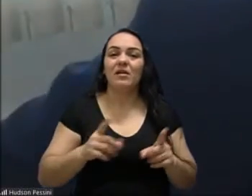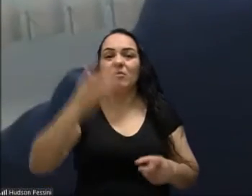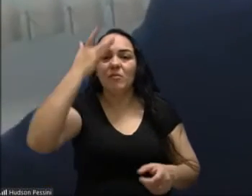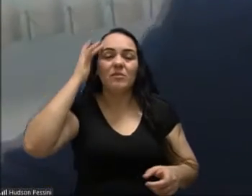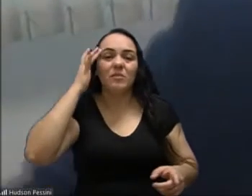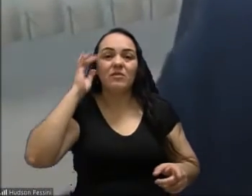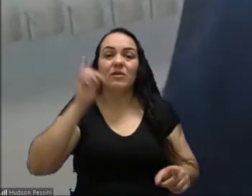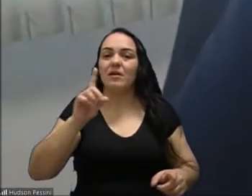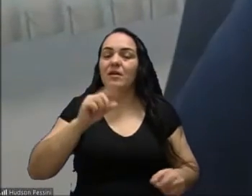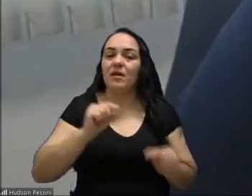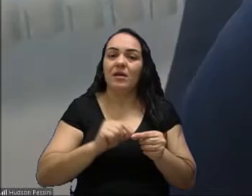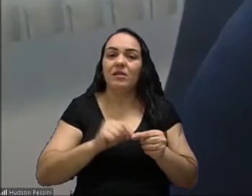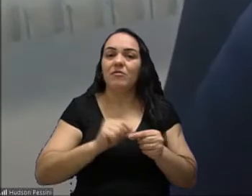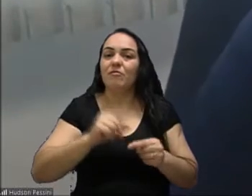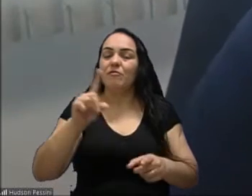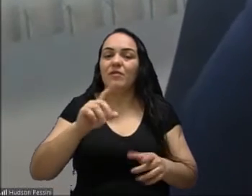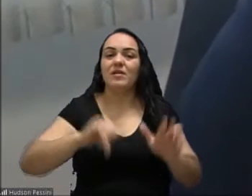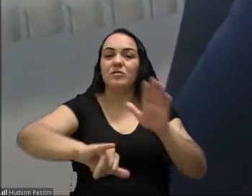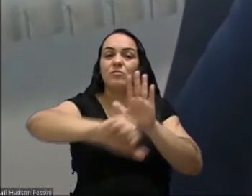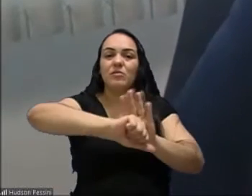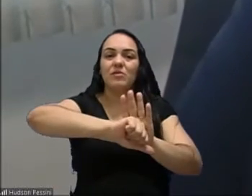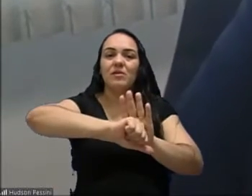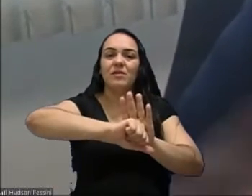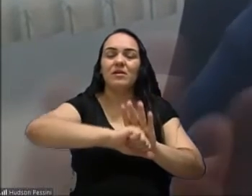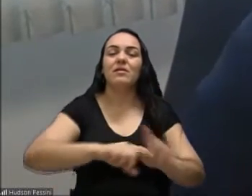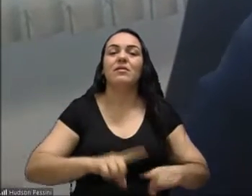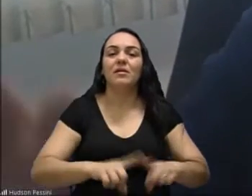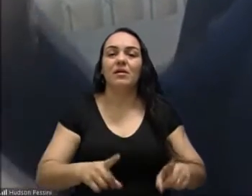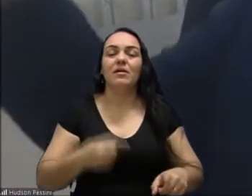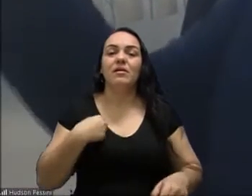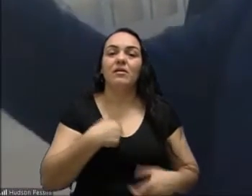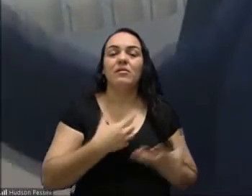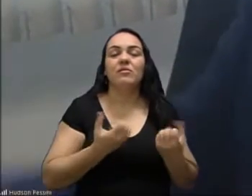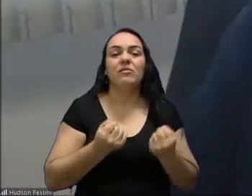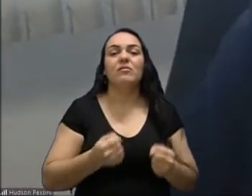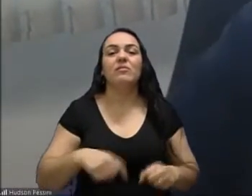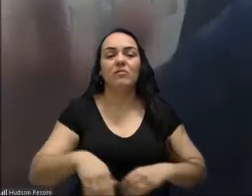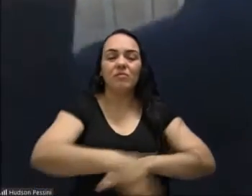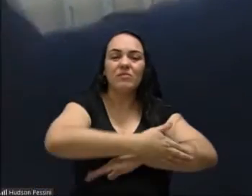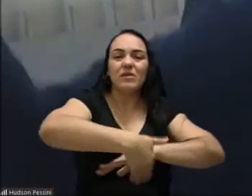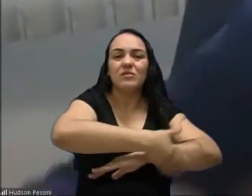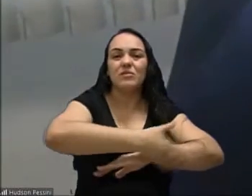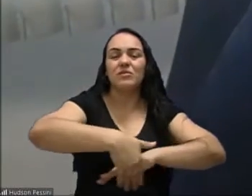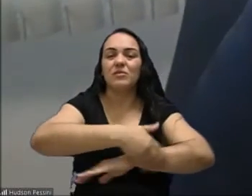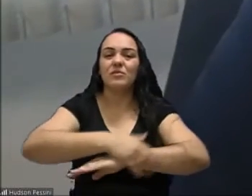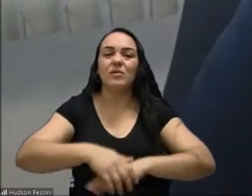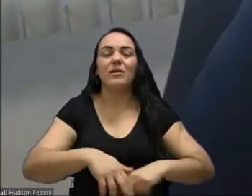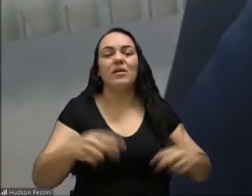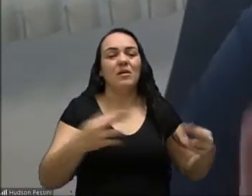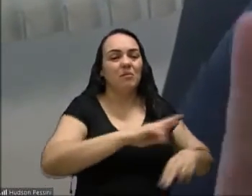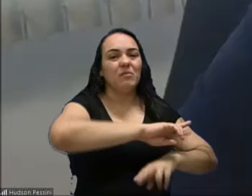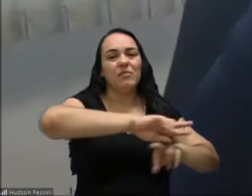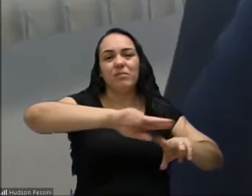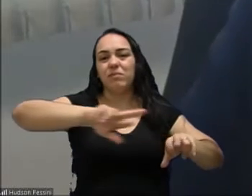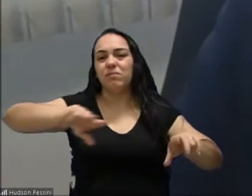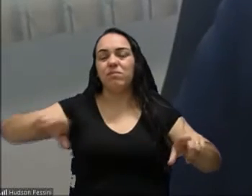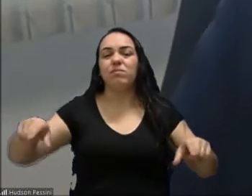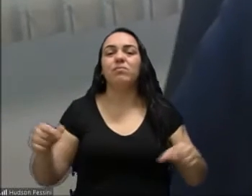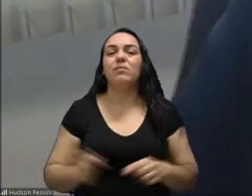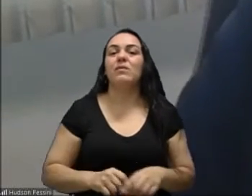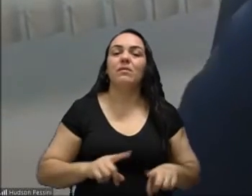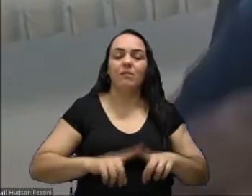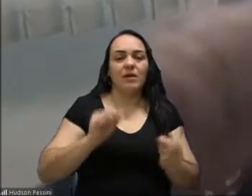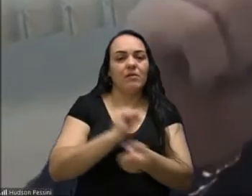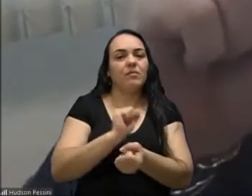cometa a infração então nessa situação por exemplo na Marginal na Itavuvu na Avenida São Paulo eu já passo a palavra pra